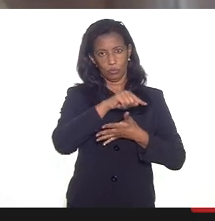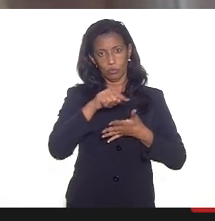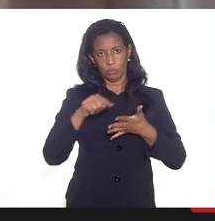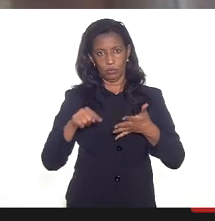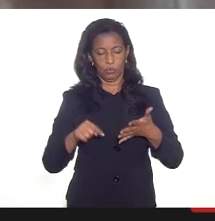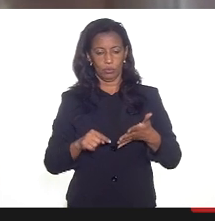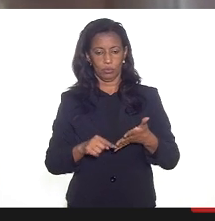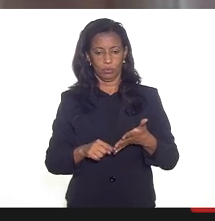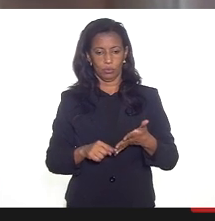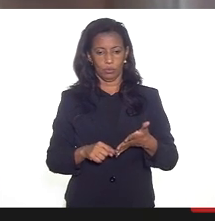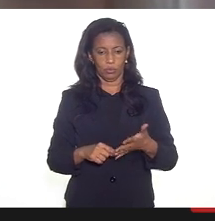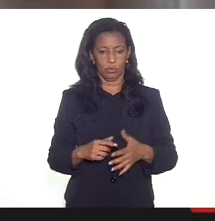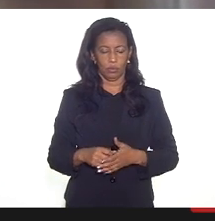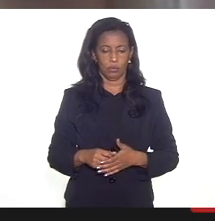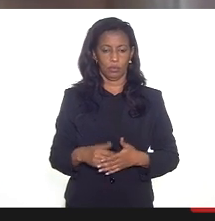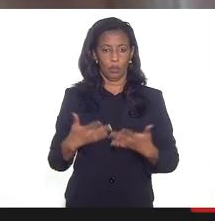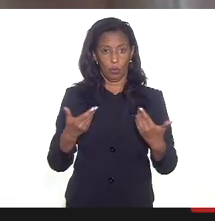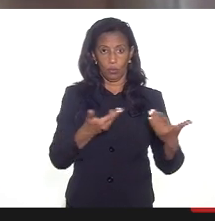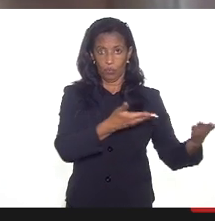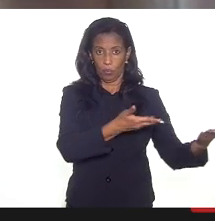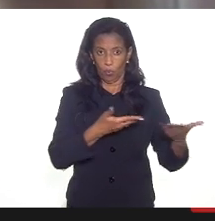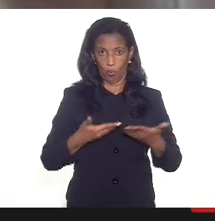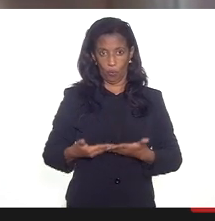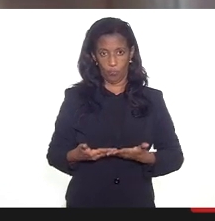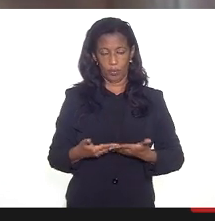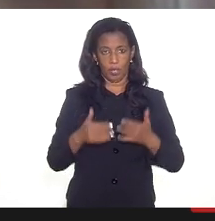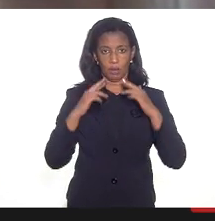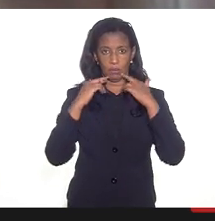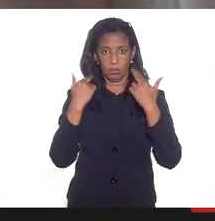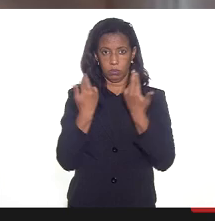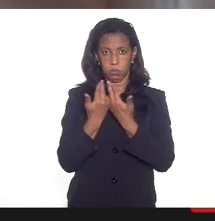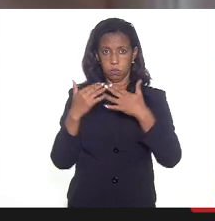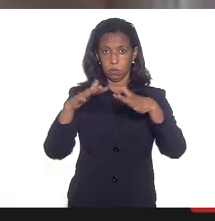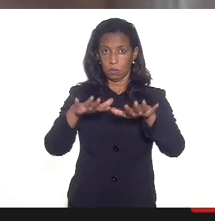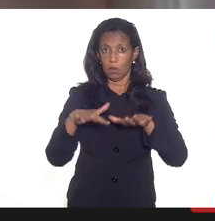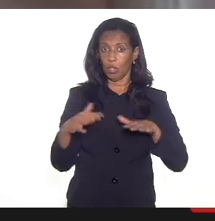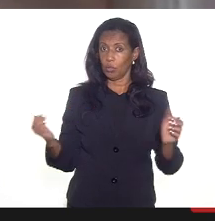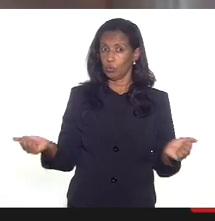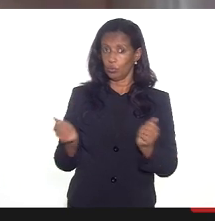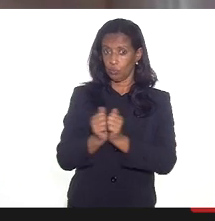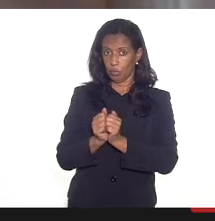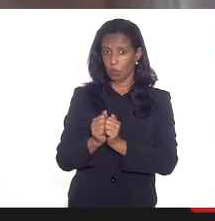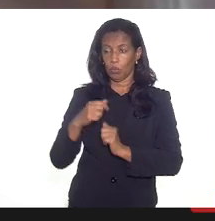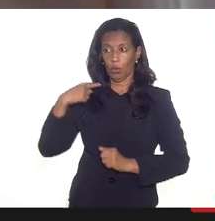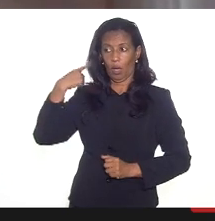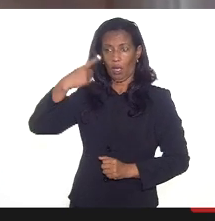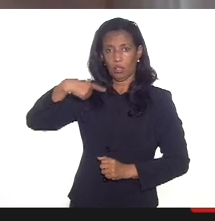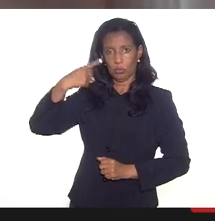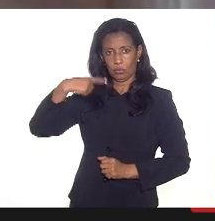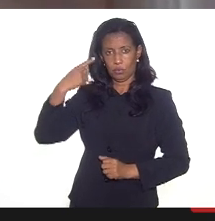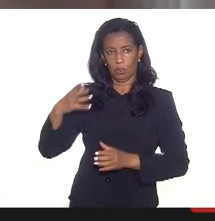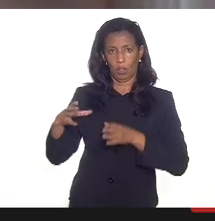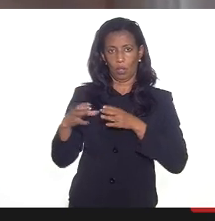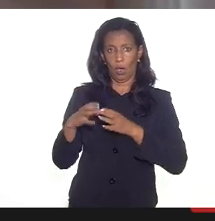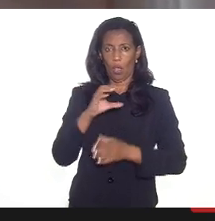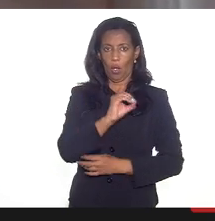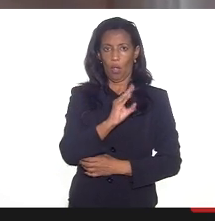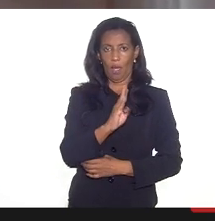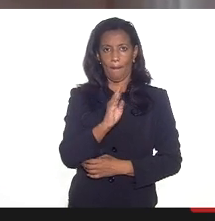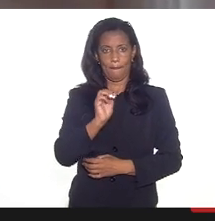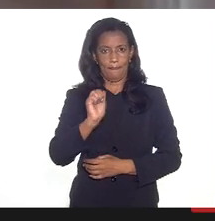Nós, quando fomos convidadas para essa audiência pública, nos juntamos com as advogadas da Comissão OAB Mulher. Nós